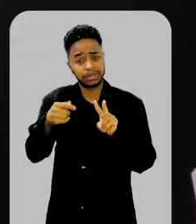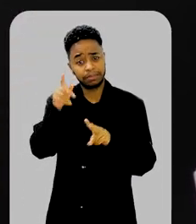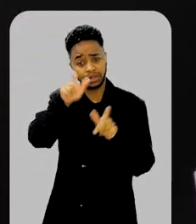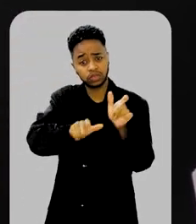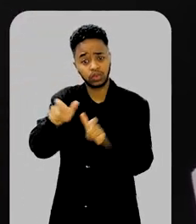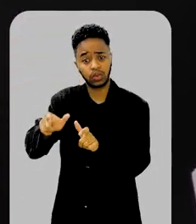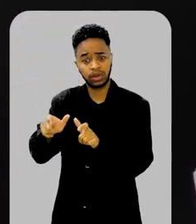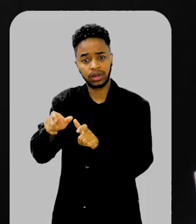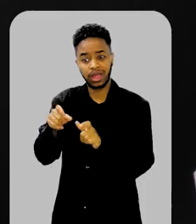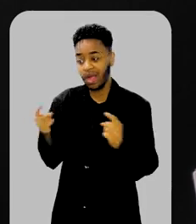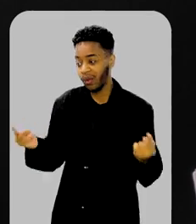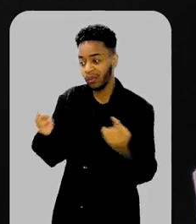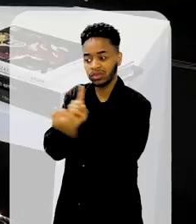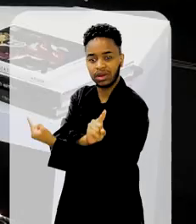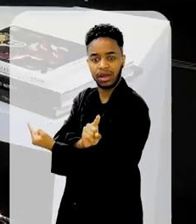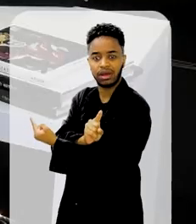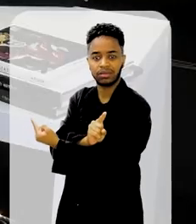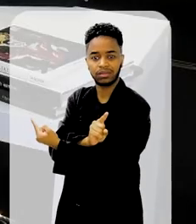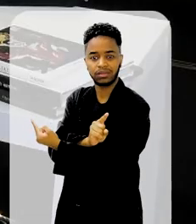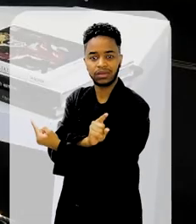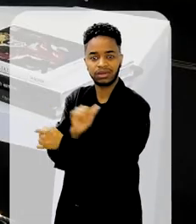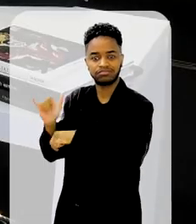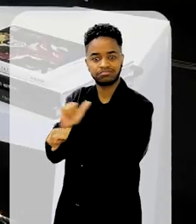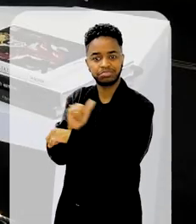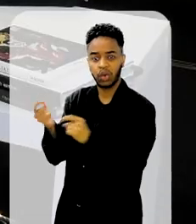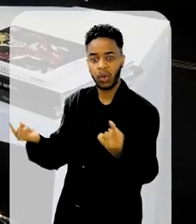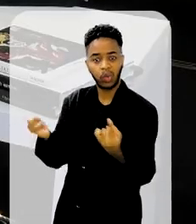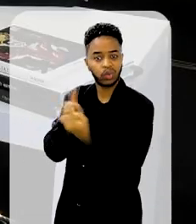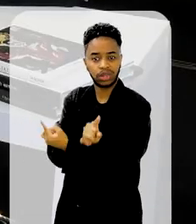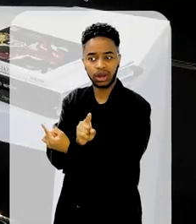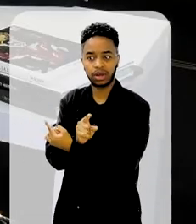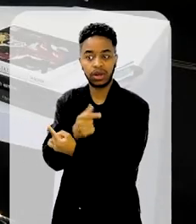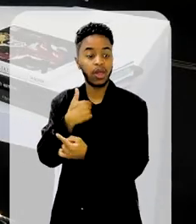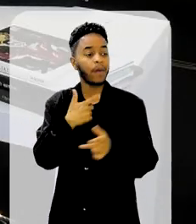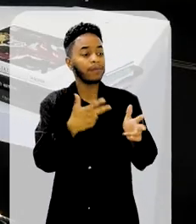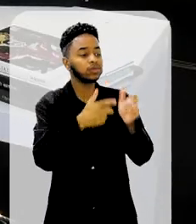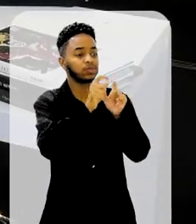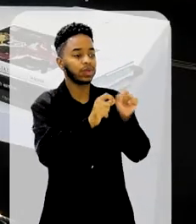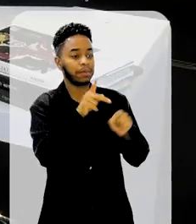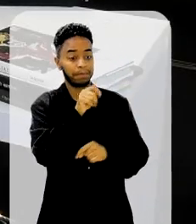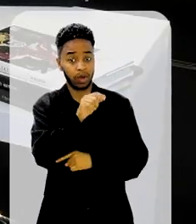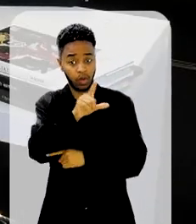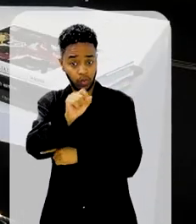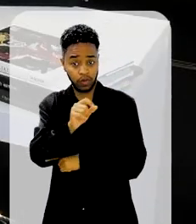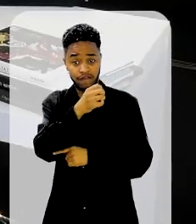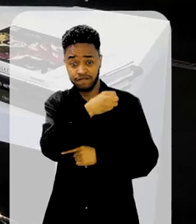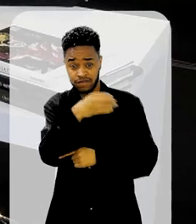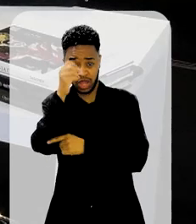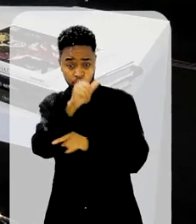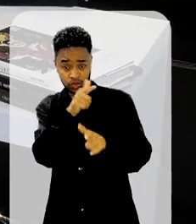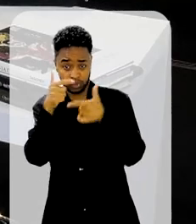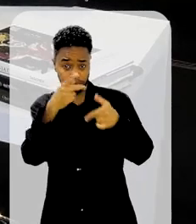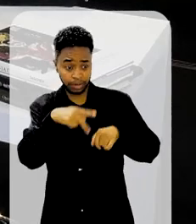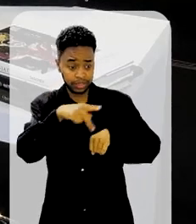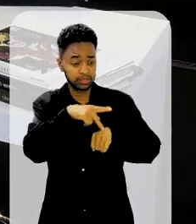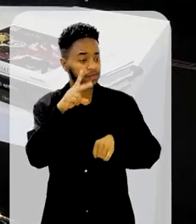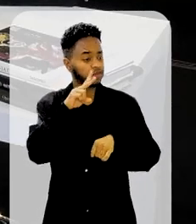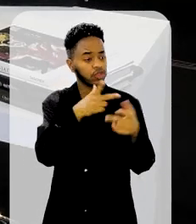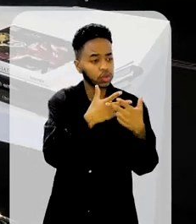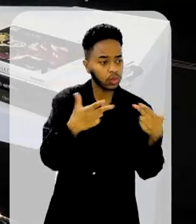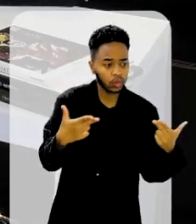que ter pessoas o Paulo faz o caminho inverso né o caminho inverso tipo assim eu vejo o Paulo assim o Paulo viaja pro exterior vê uma coisa aquela coisa tem que